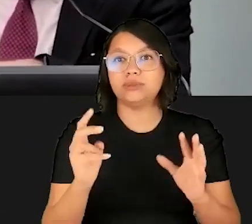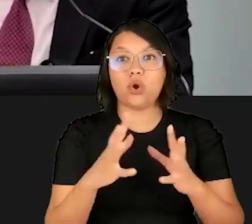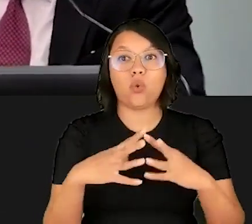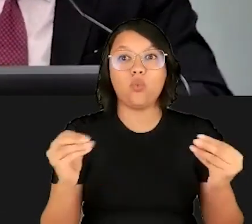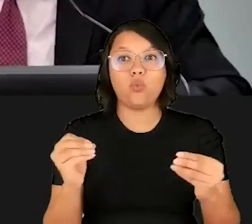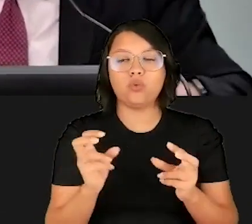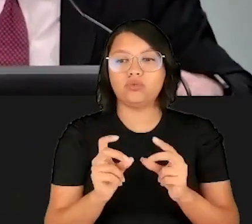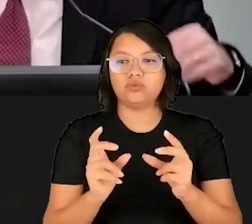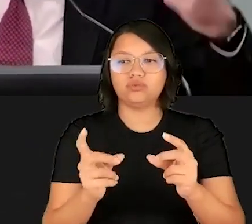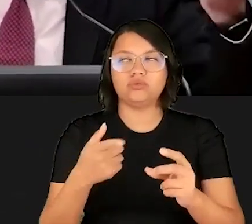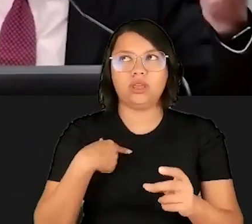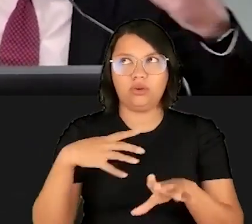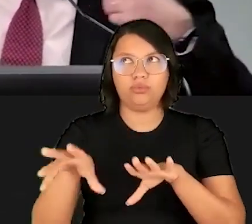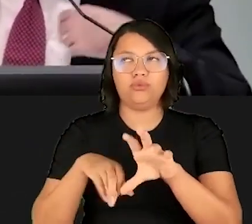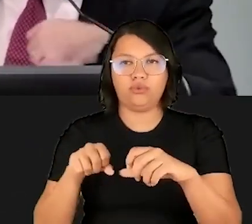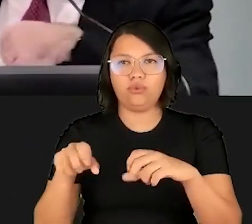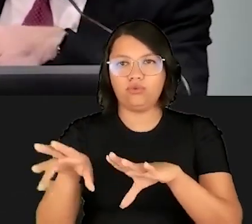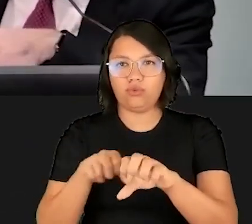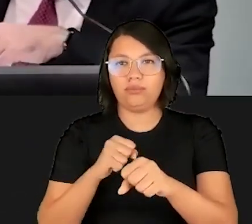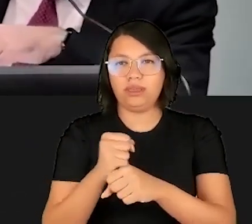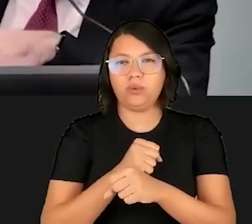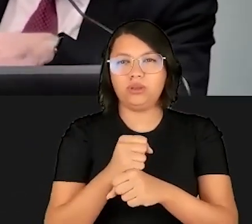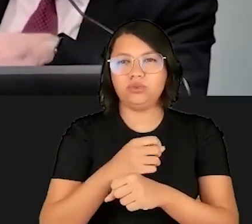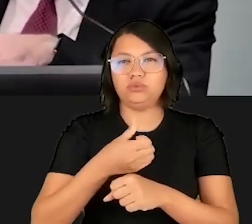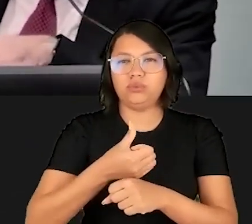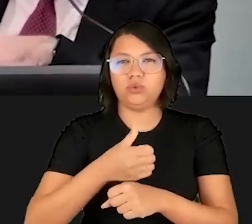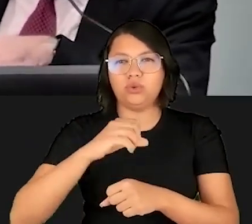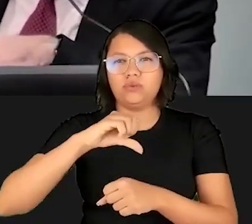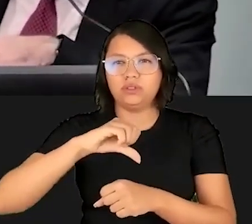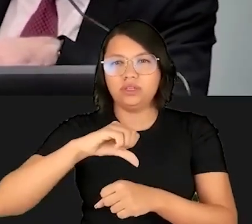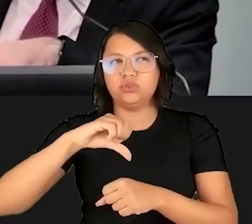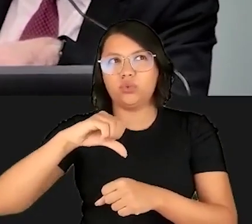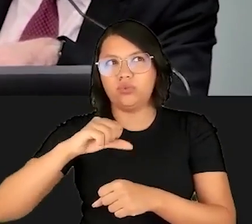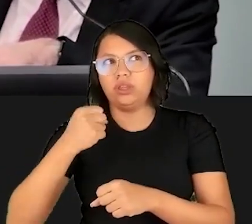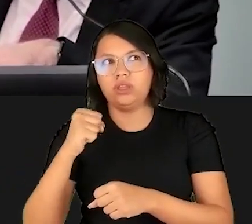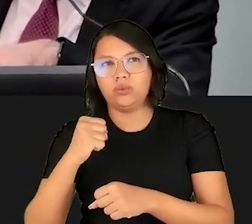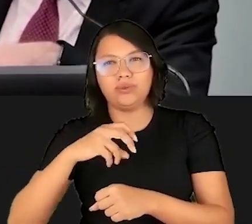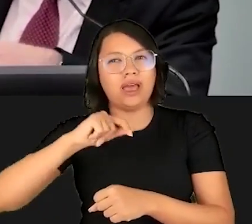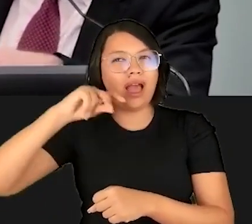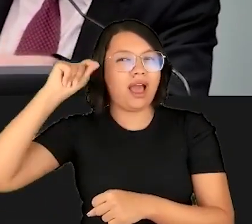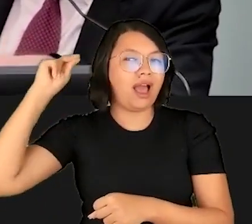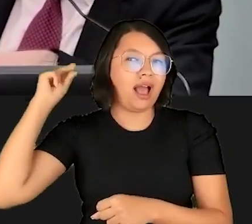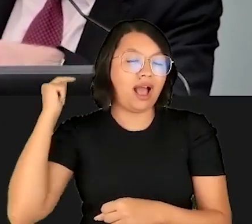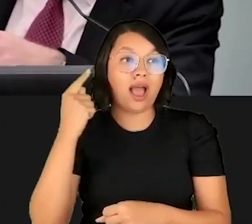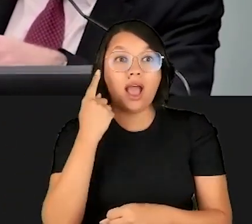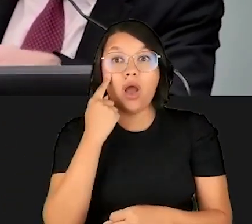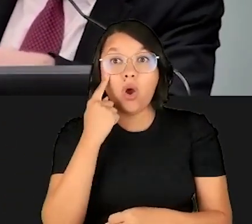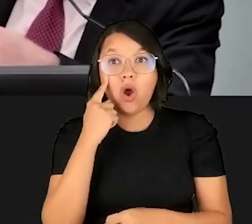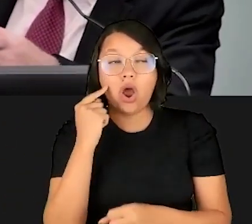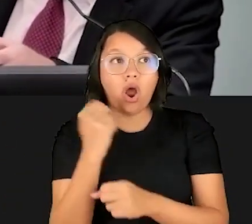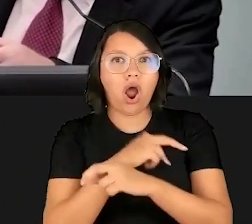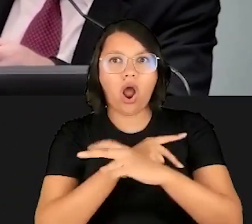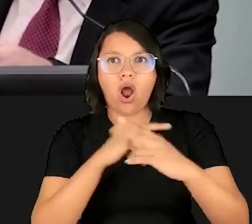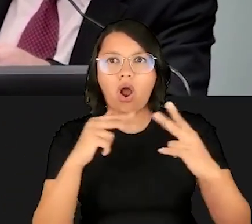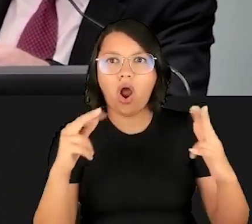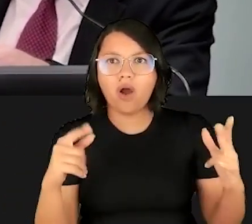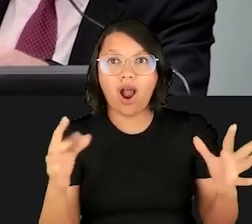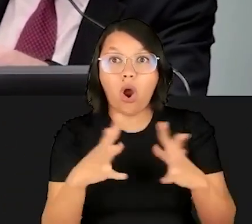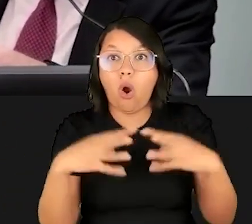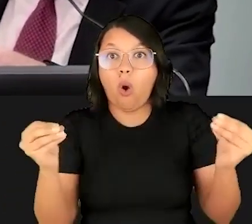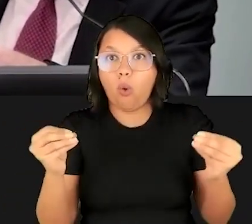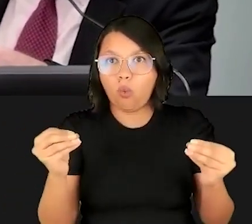formei em 1900, oncologista em 1998, e desde aquela época eu já vi várias curas do